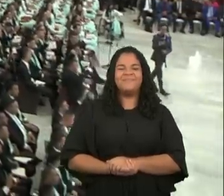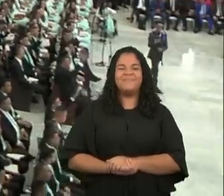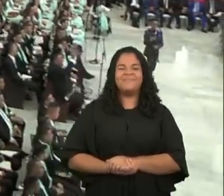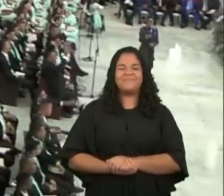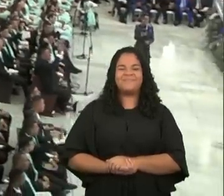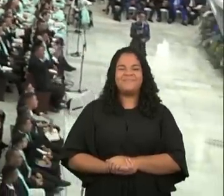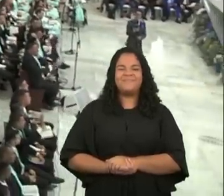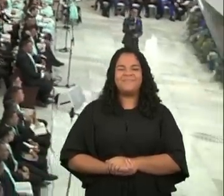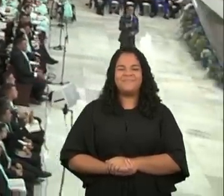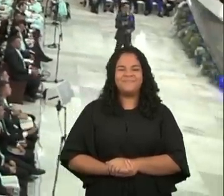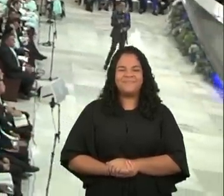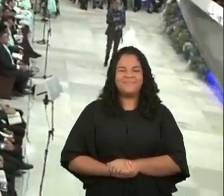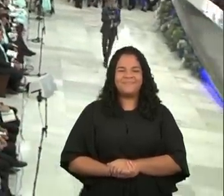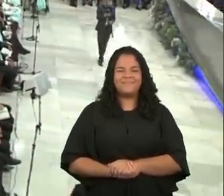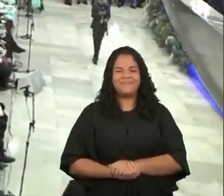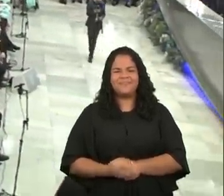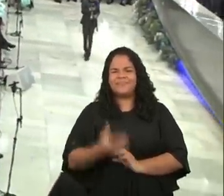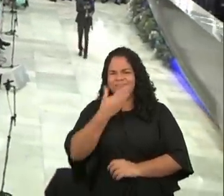Galileu disse, ó,